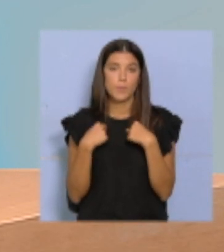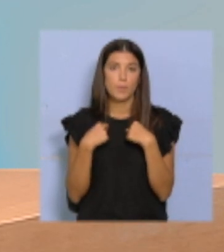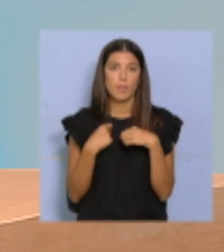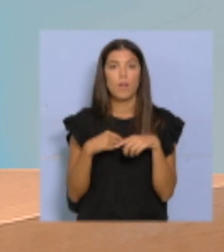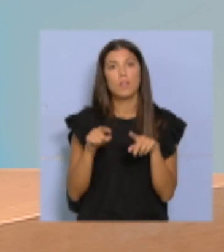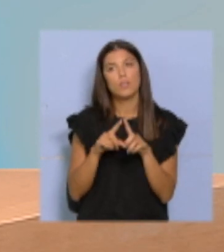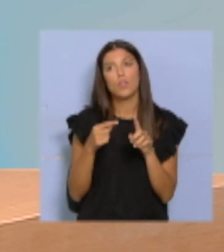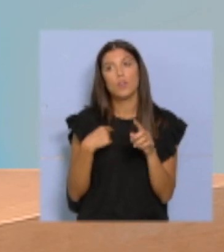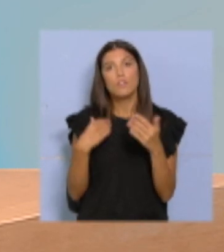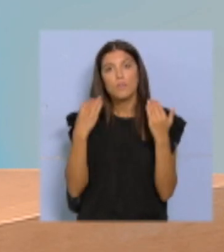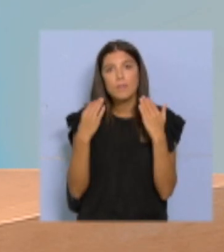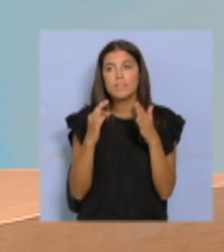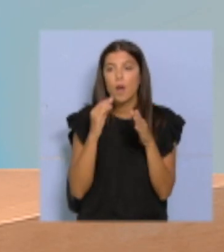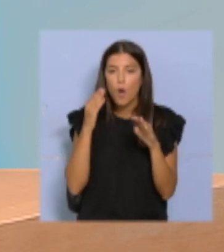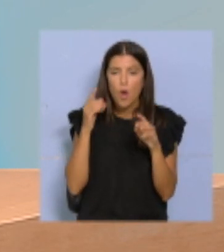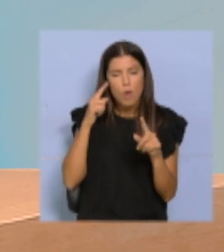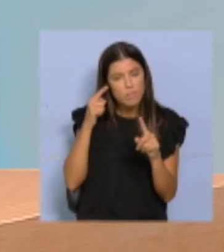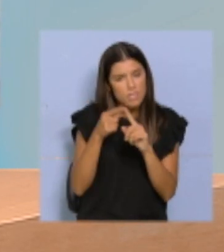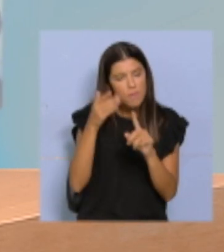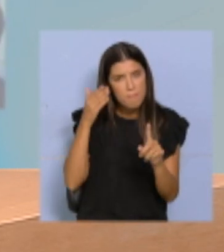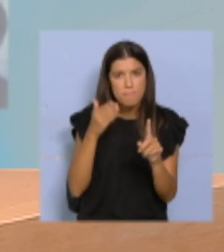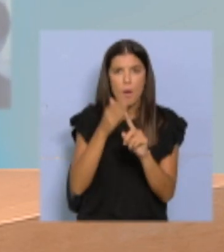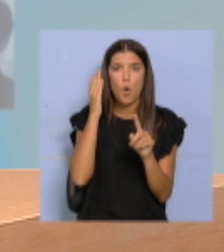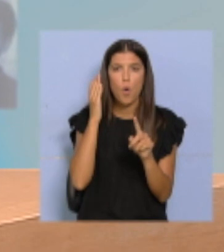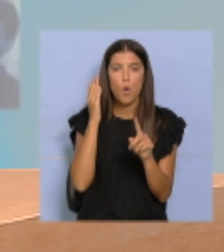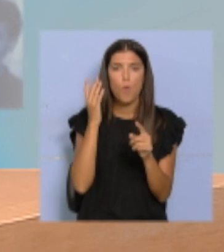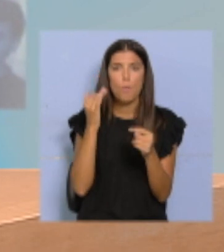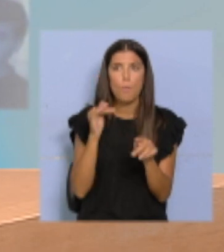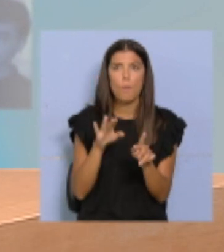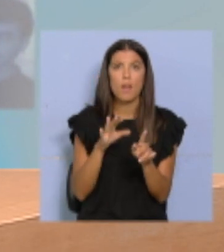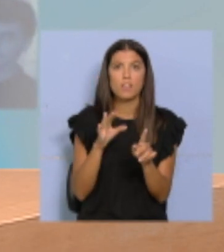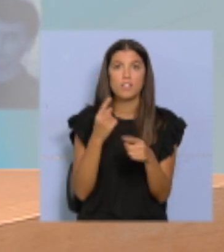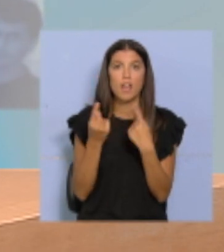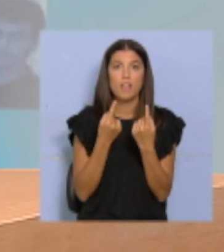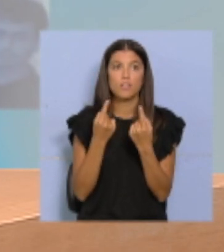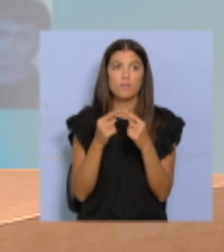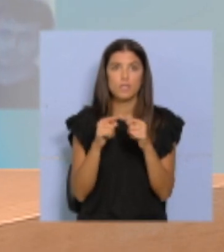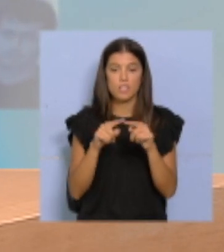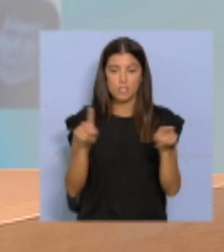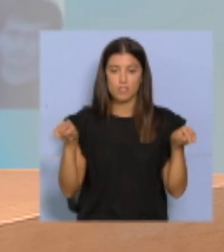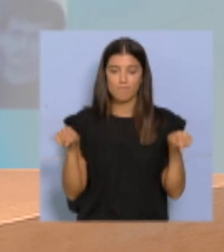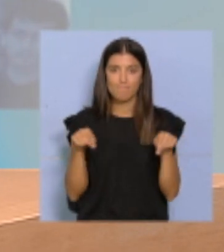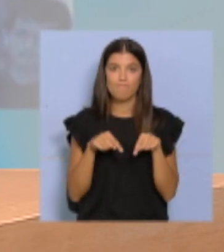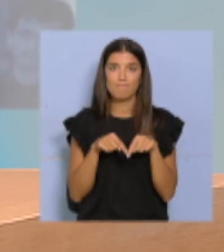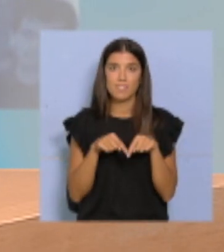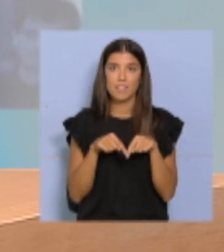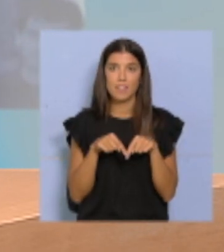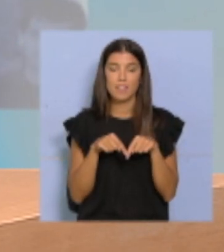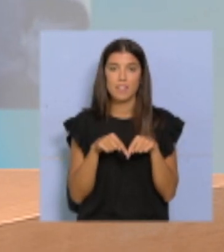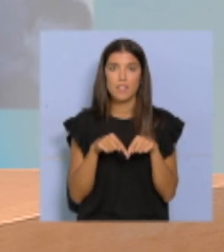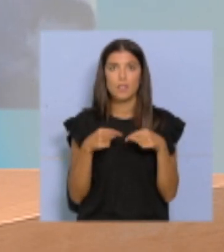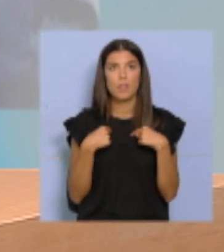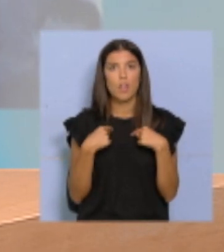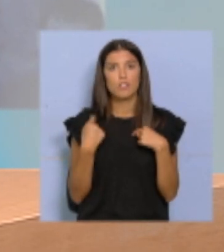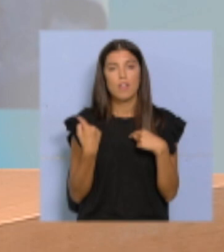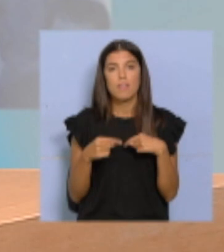precisa que seja a informação e objetiva, o que é facto é que numa redação caem várias notas. Caem várias, para não dizer